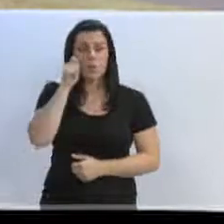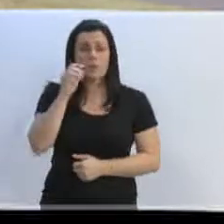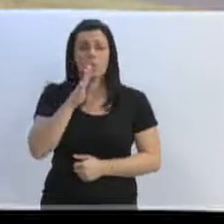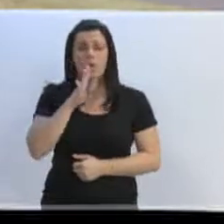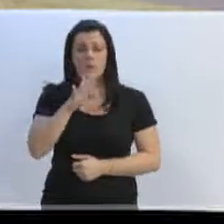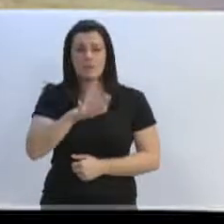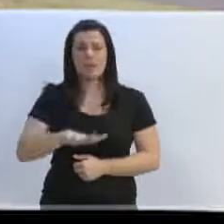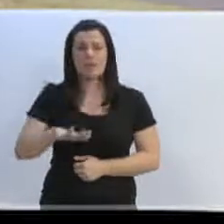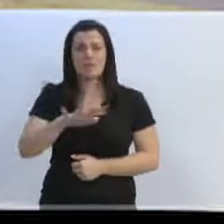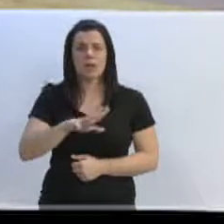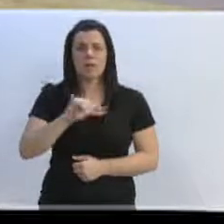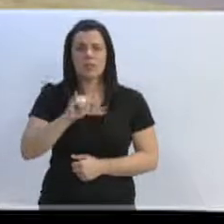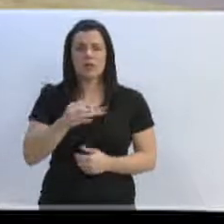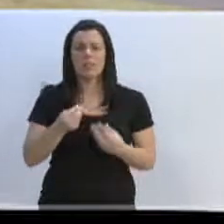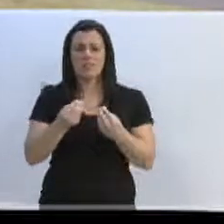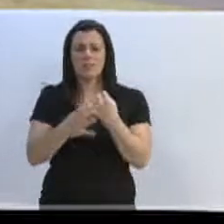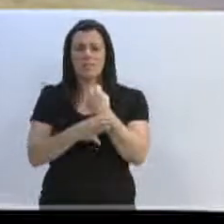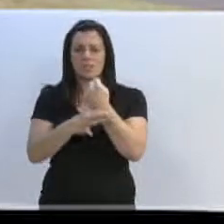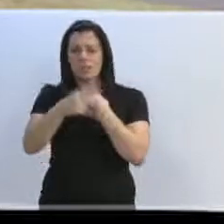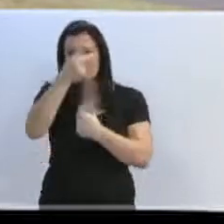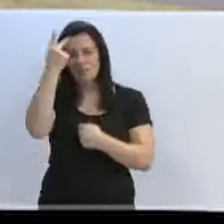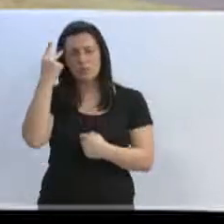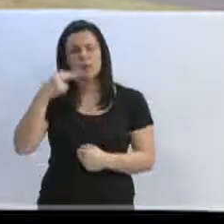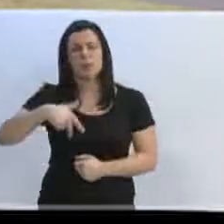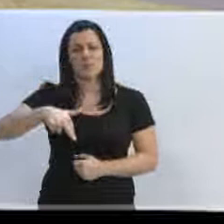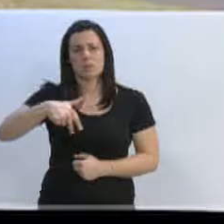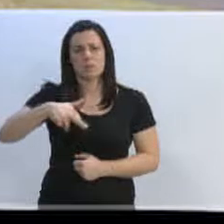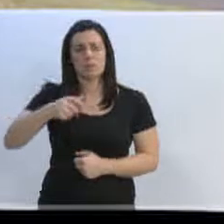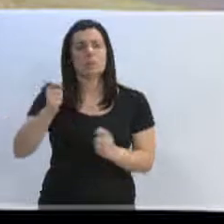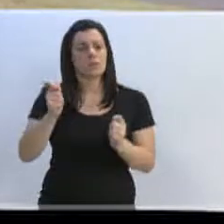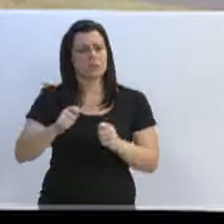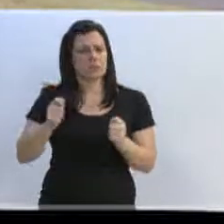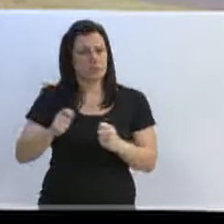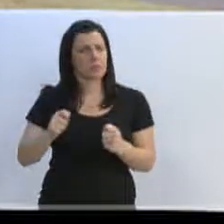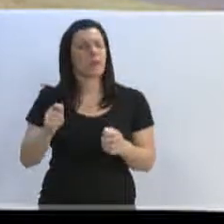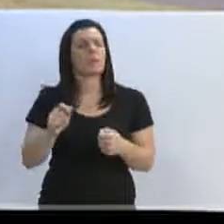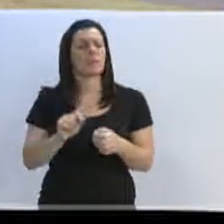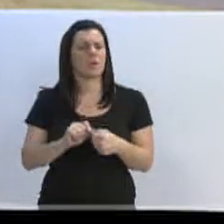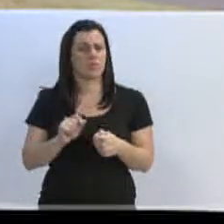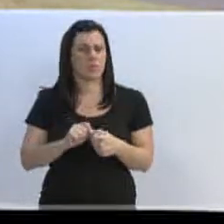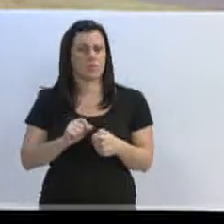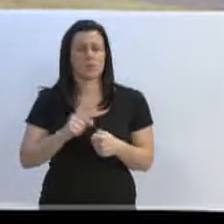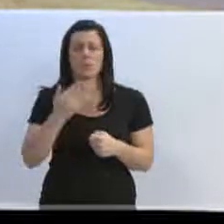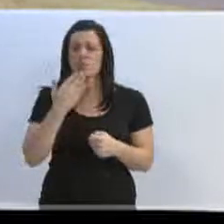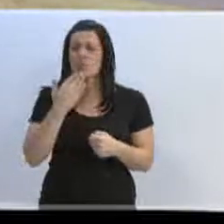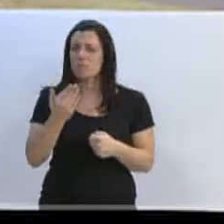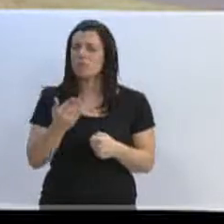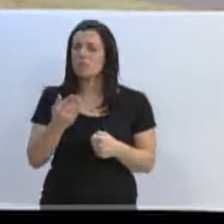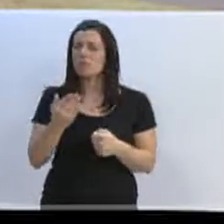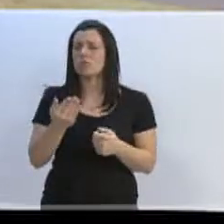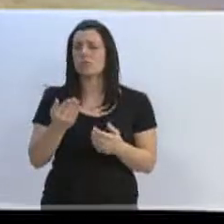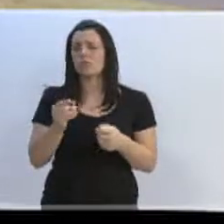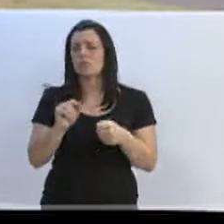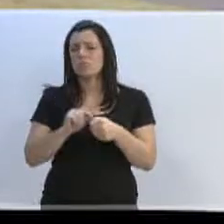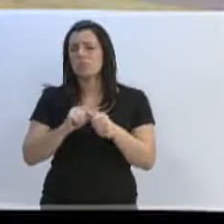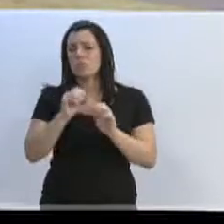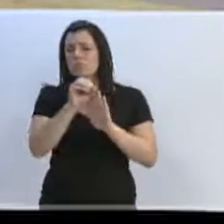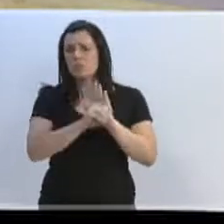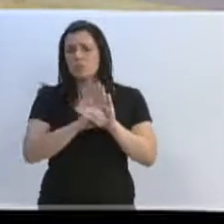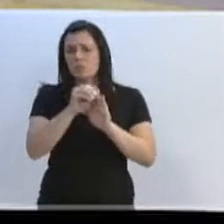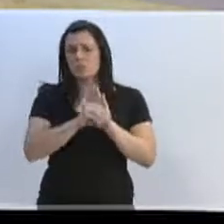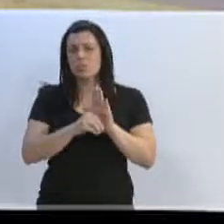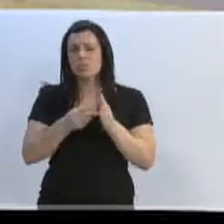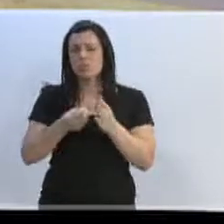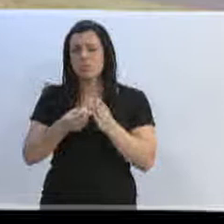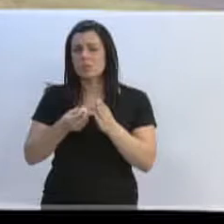local que vai dar segurança aos pedestres. Eu acho que tem viabilidade de ser implantado, vou solicitar via um ofício, Secretaria de Planejamento, ao CETEB, que